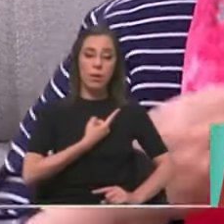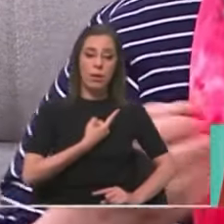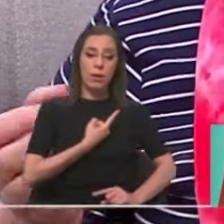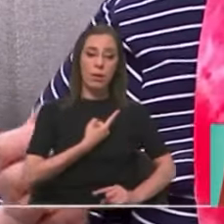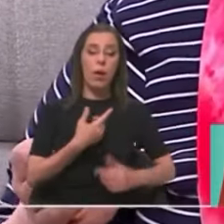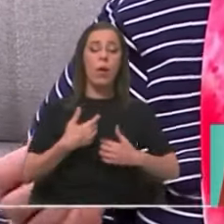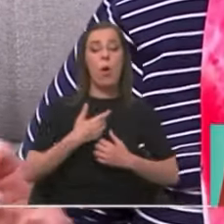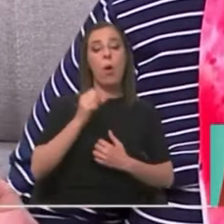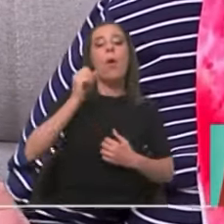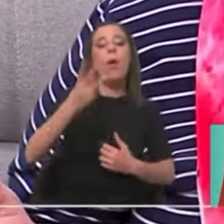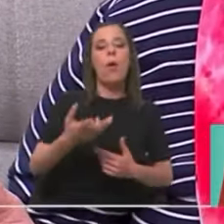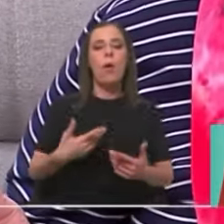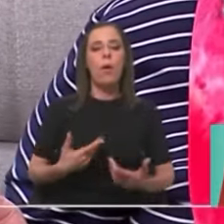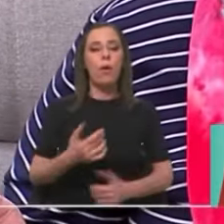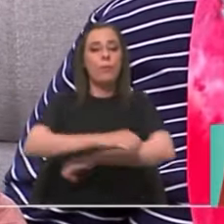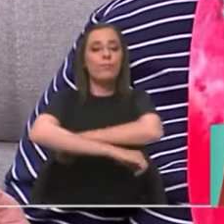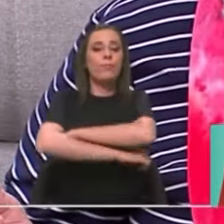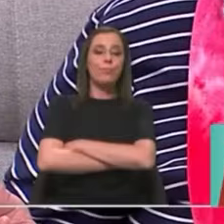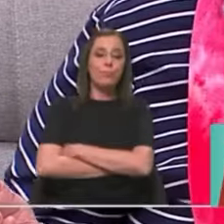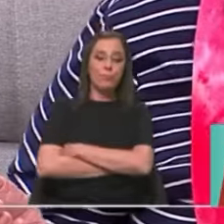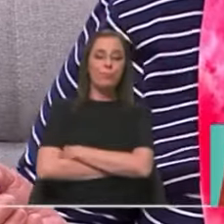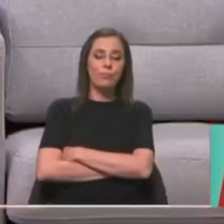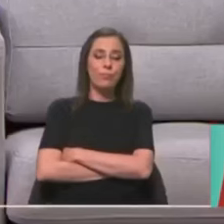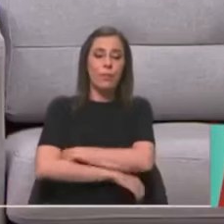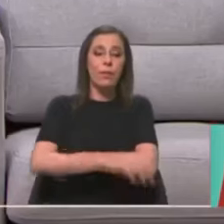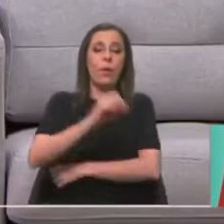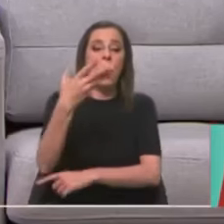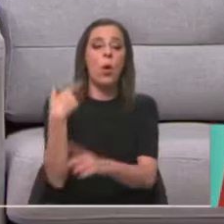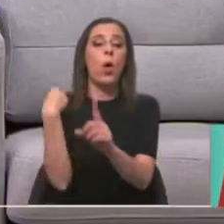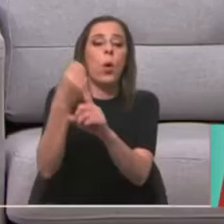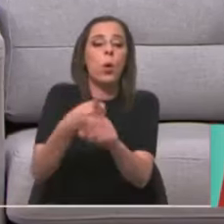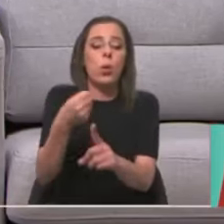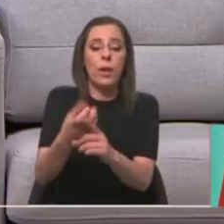Ou ficávamos braços cruzados, ou